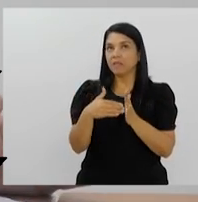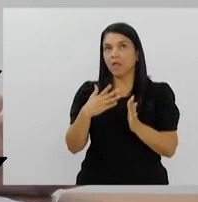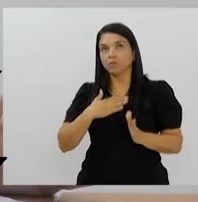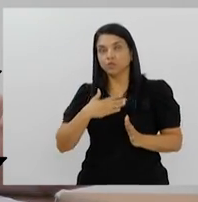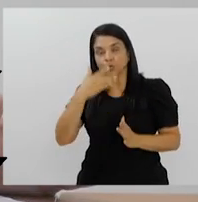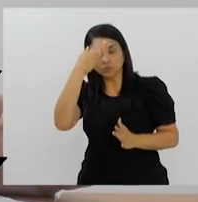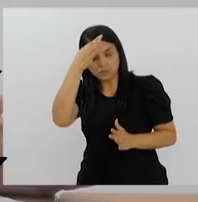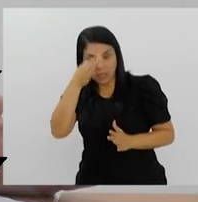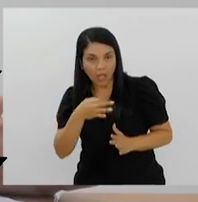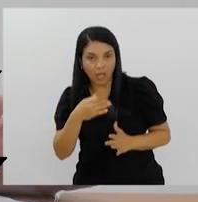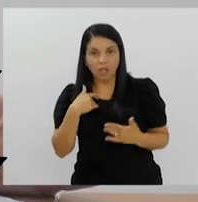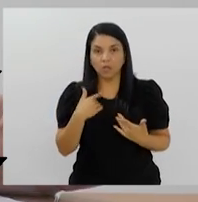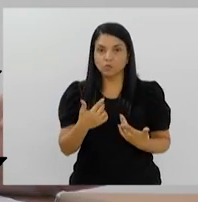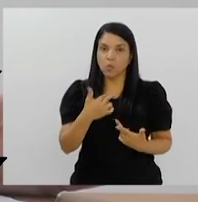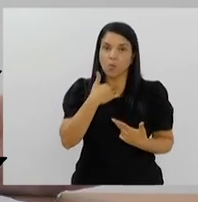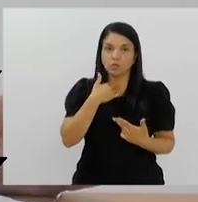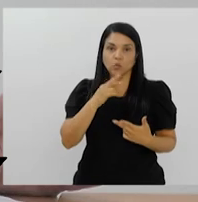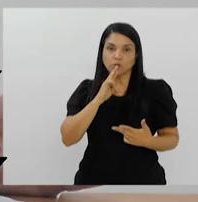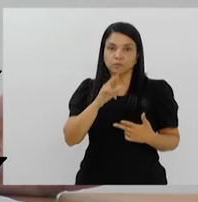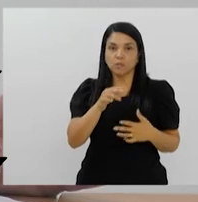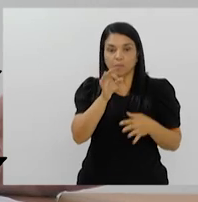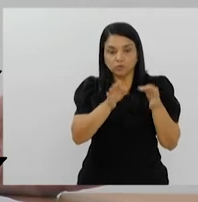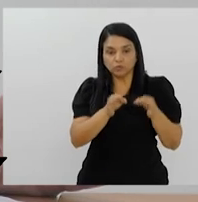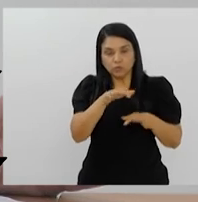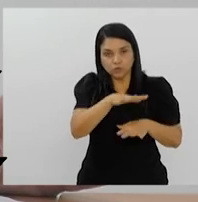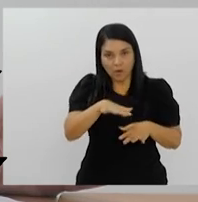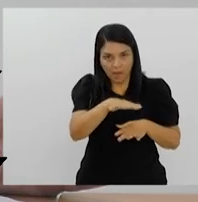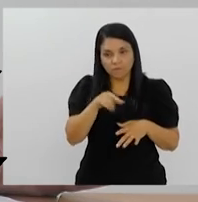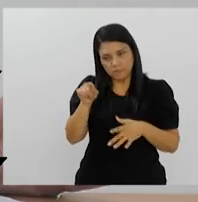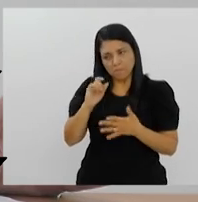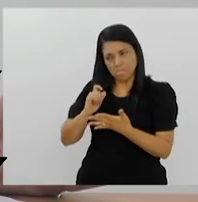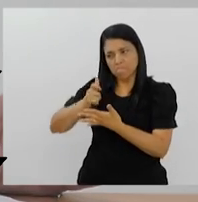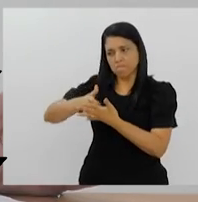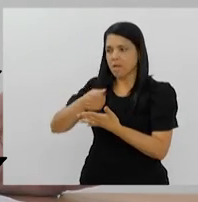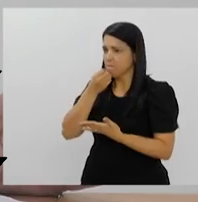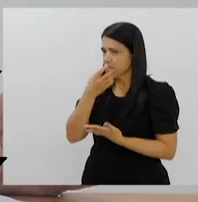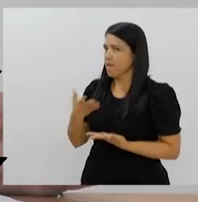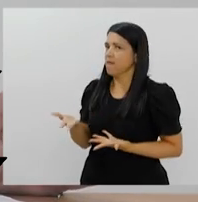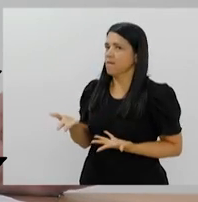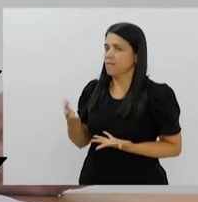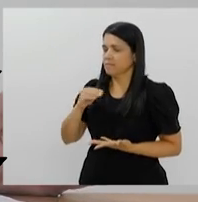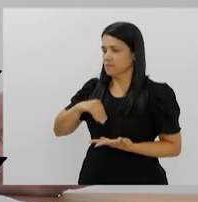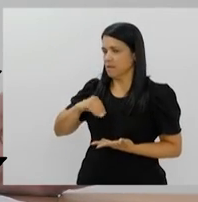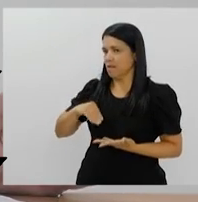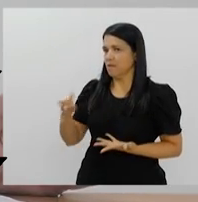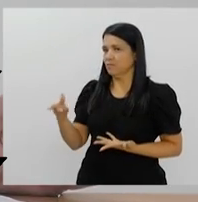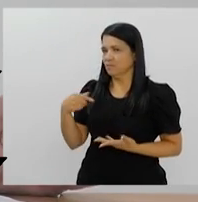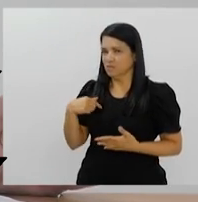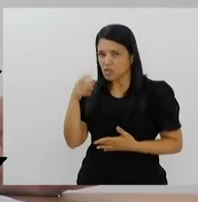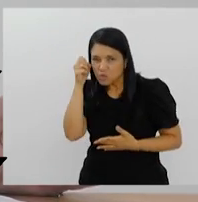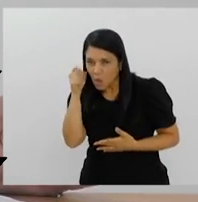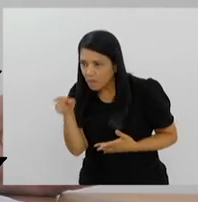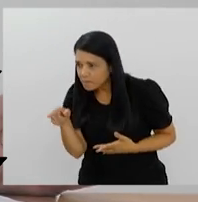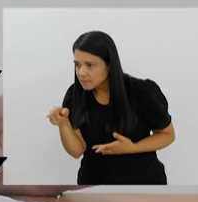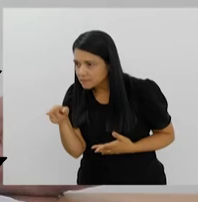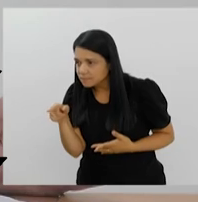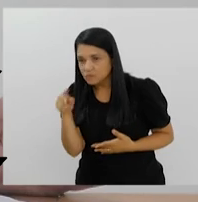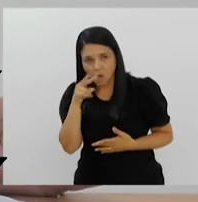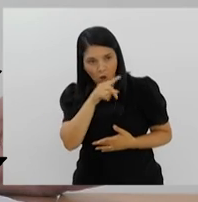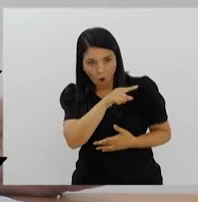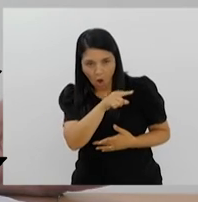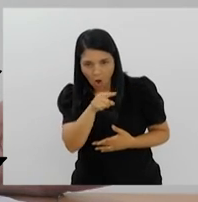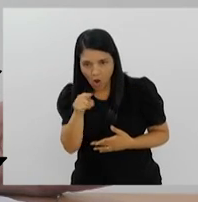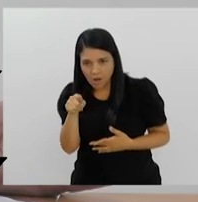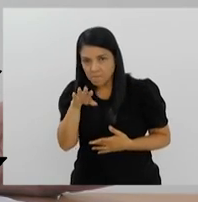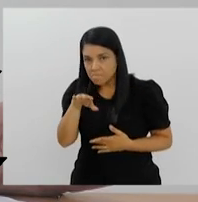sobre jurídico se o senhor tá aqui deve ser muito bem pago para isso porque dormir eu acho que o senhor não deve dormir olhando pra quantidade de